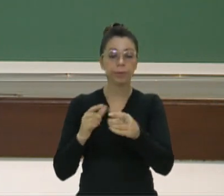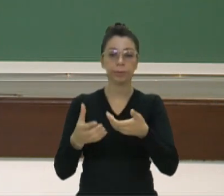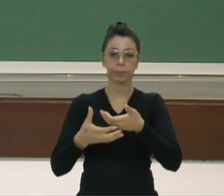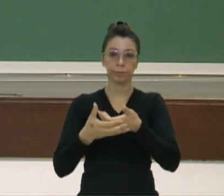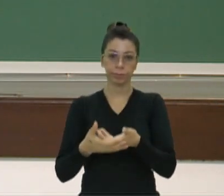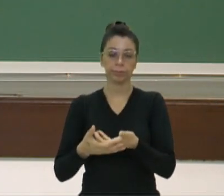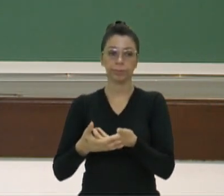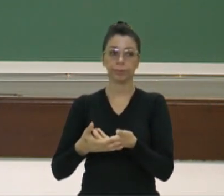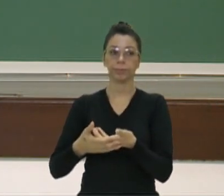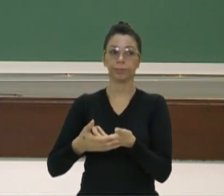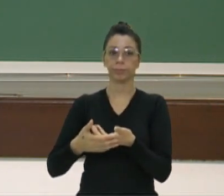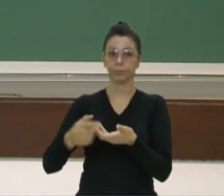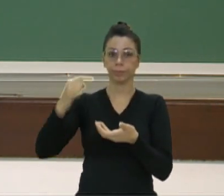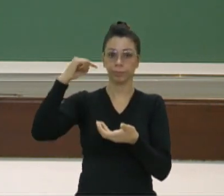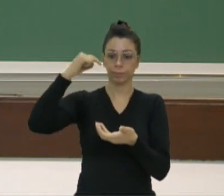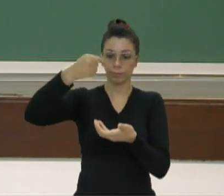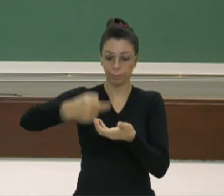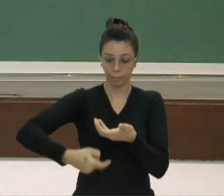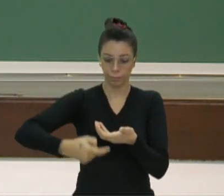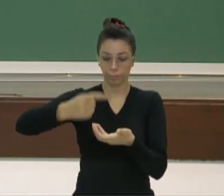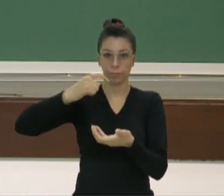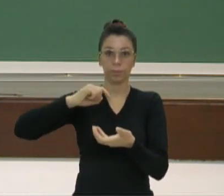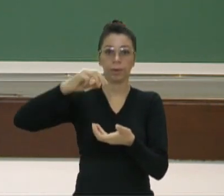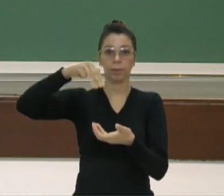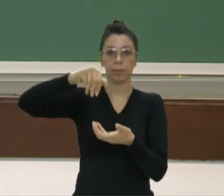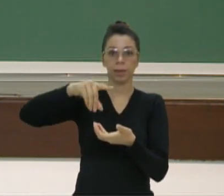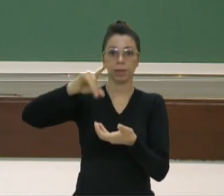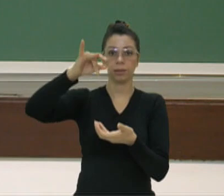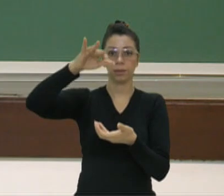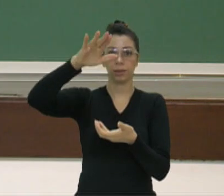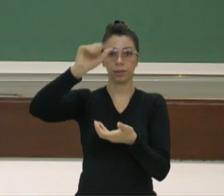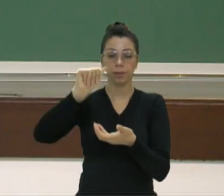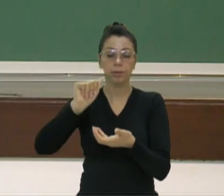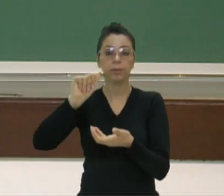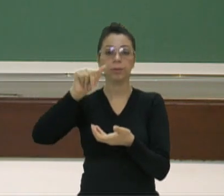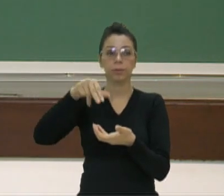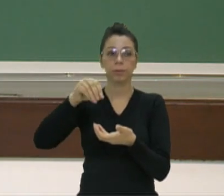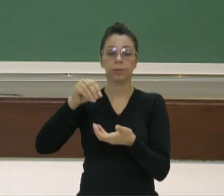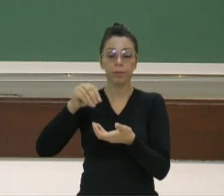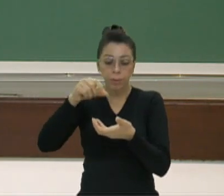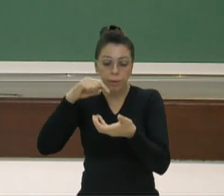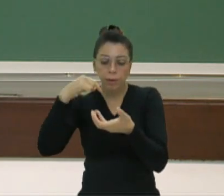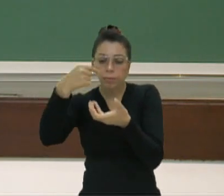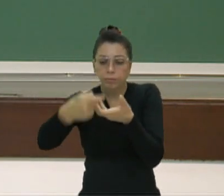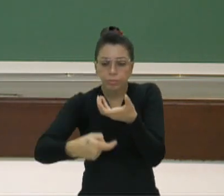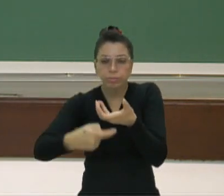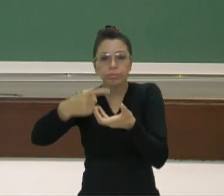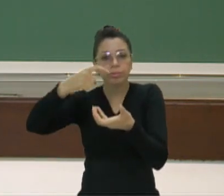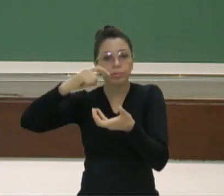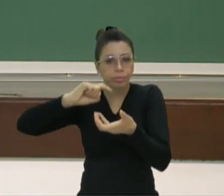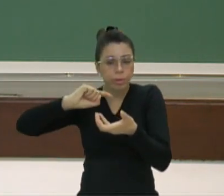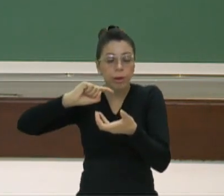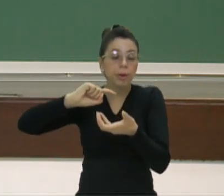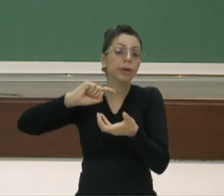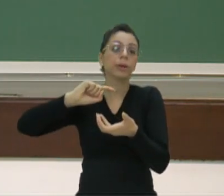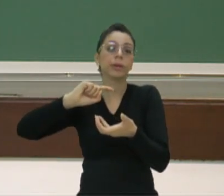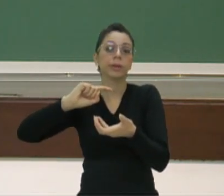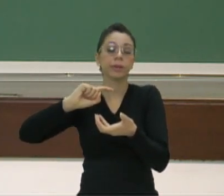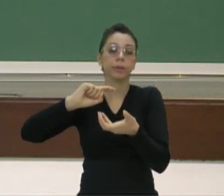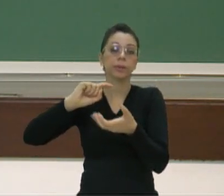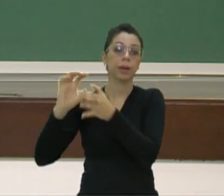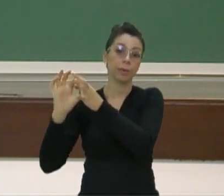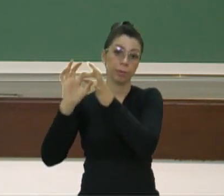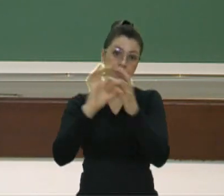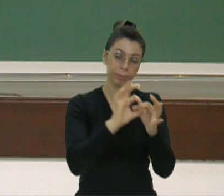vertical, a linha mestra é a meridiano de Greenwich, identificado, e a gente puxa principalmente pelo contexto da